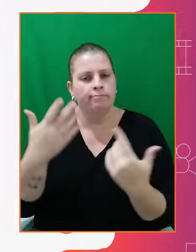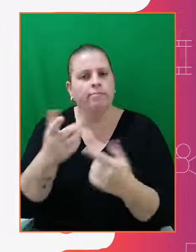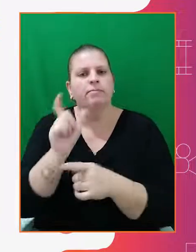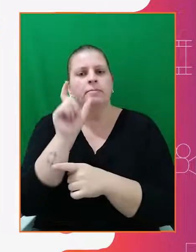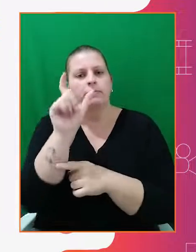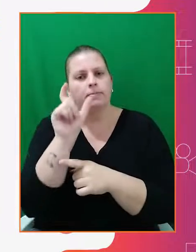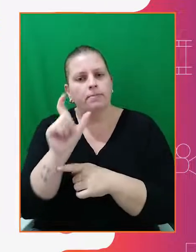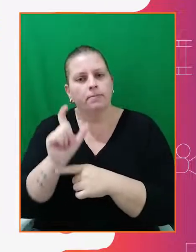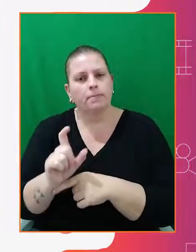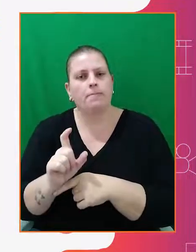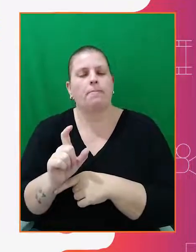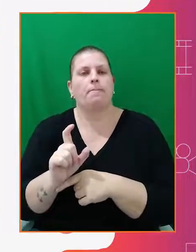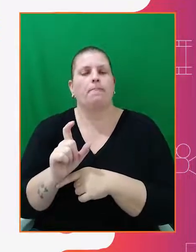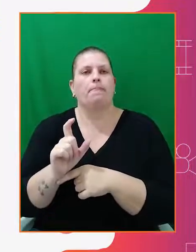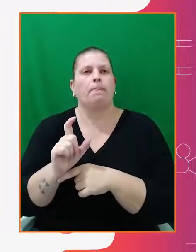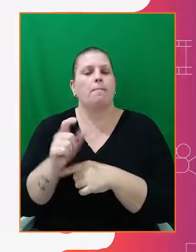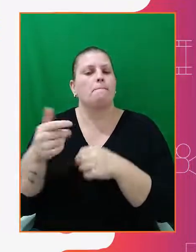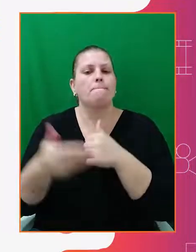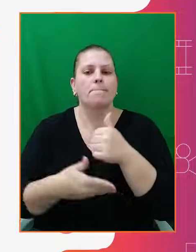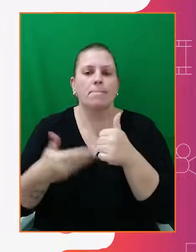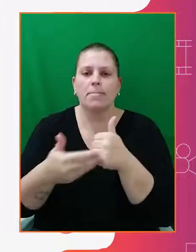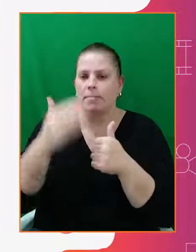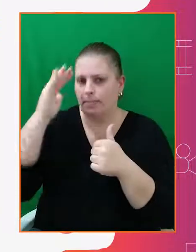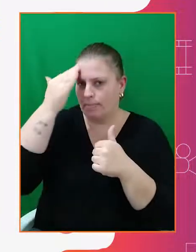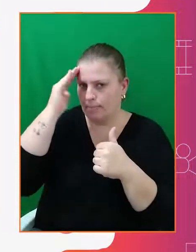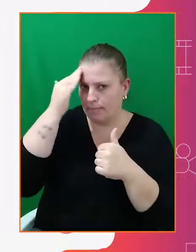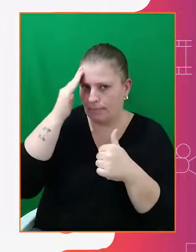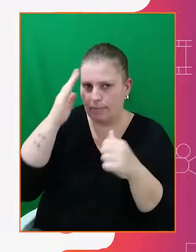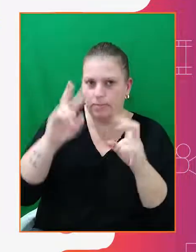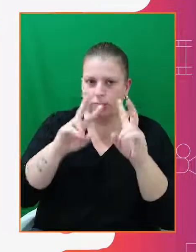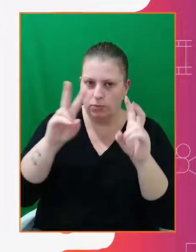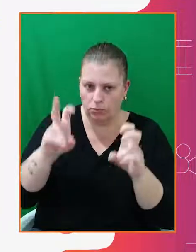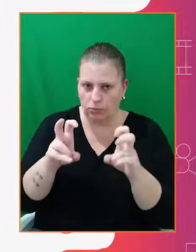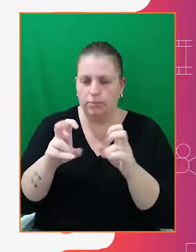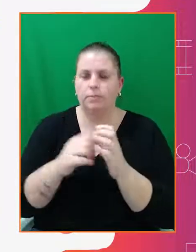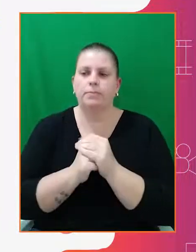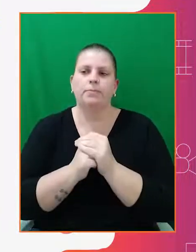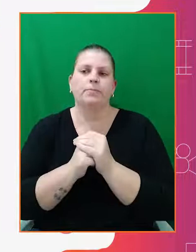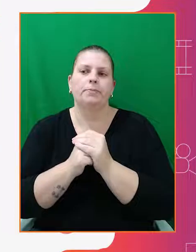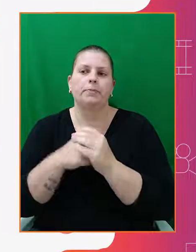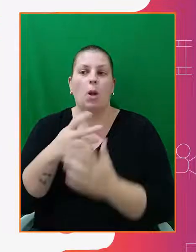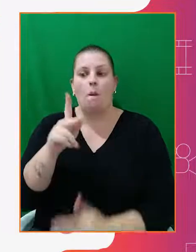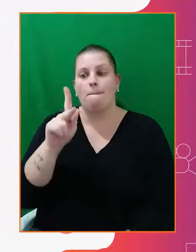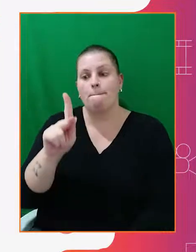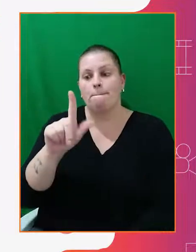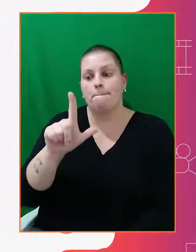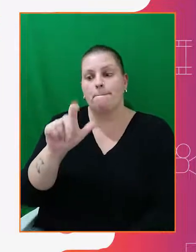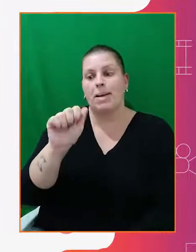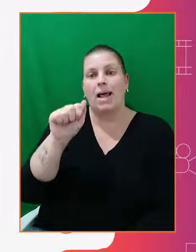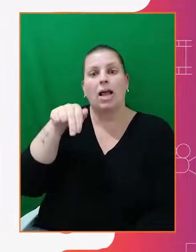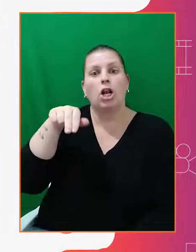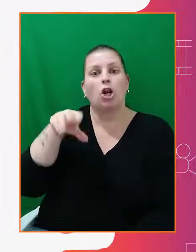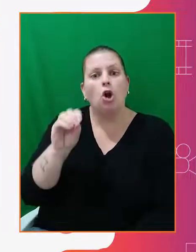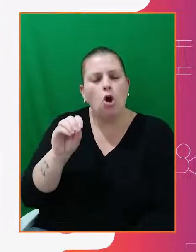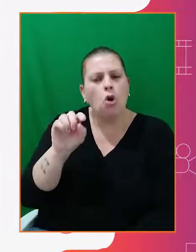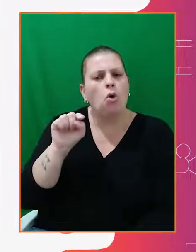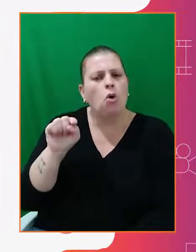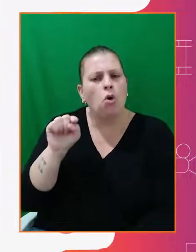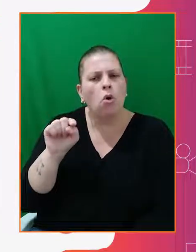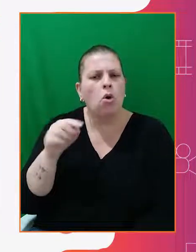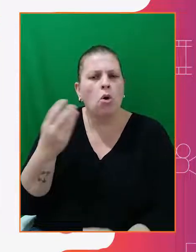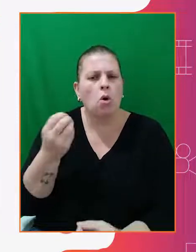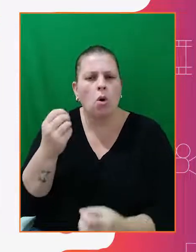algumas nomenclaturas fundamentais que a gente pode entender para conseguir falar sobre o que é isso. O plano, então, né, de grosso